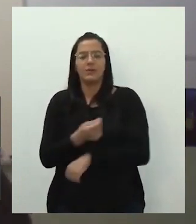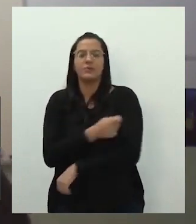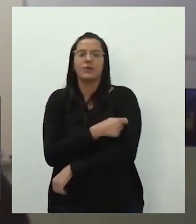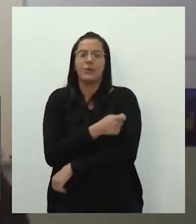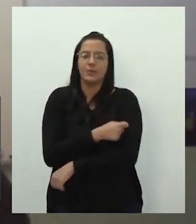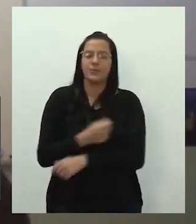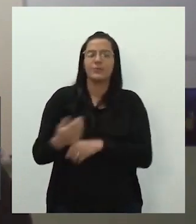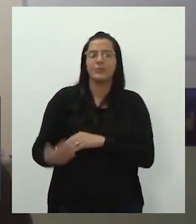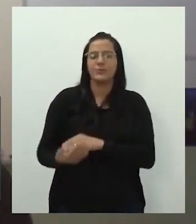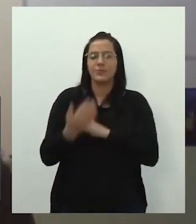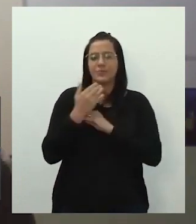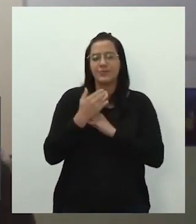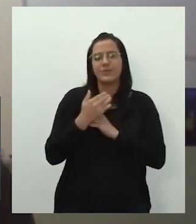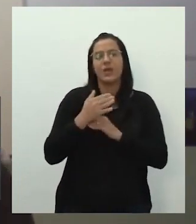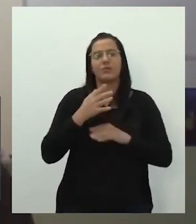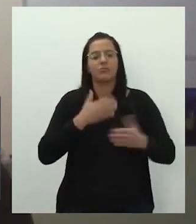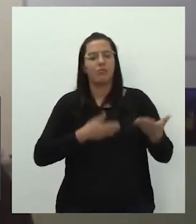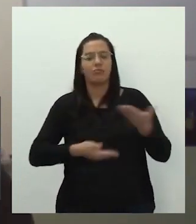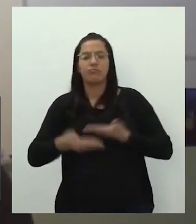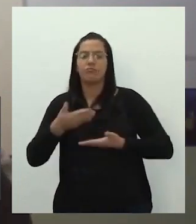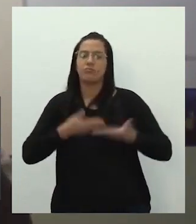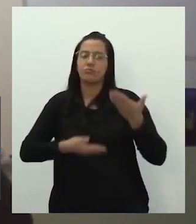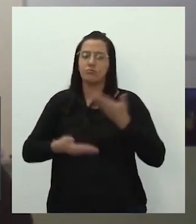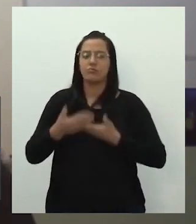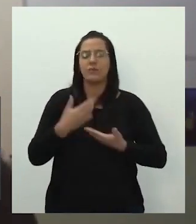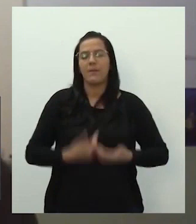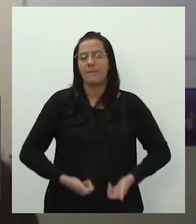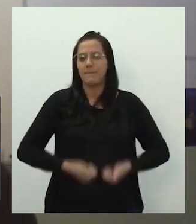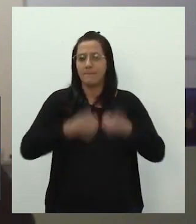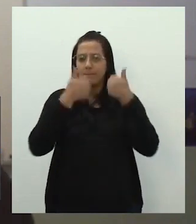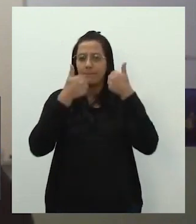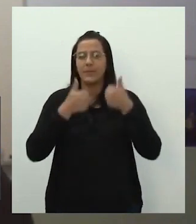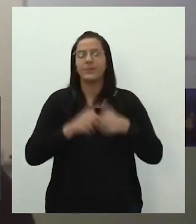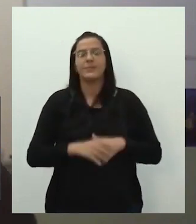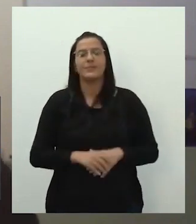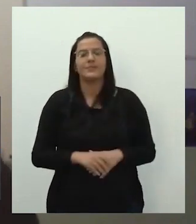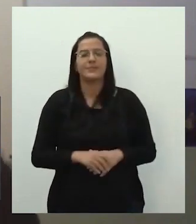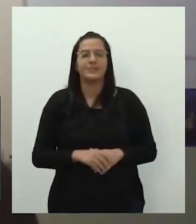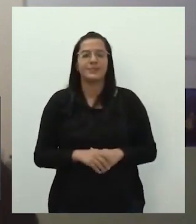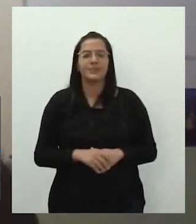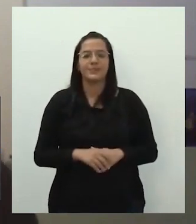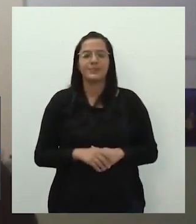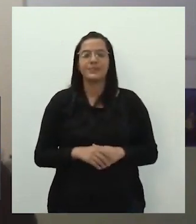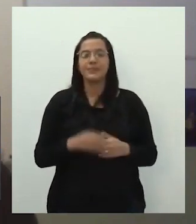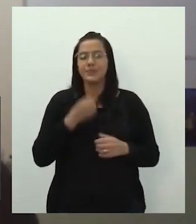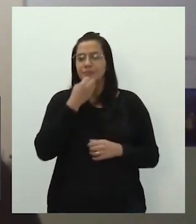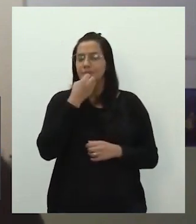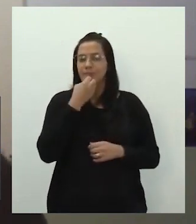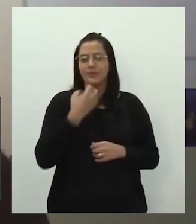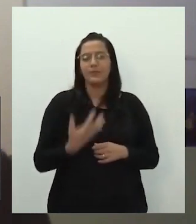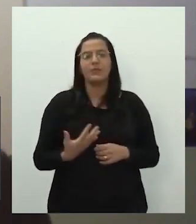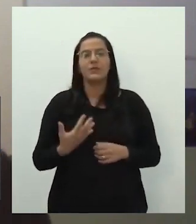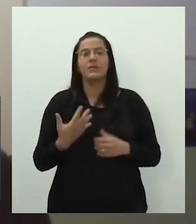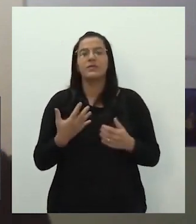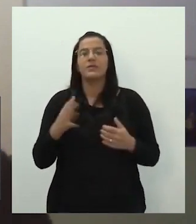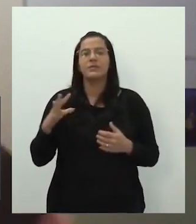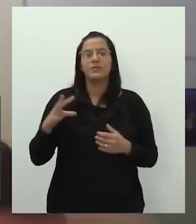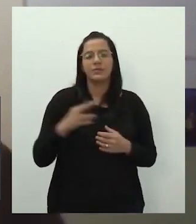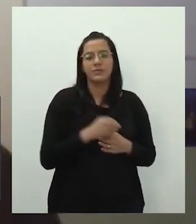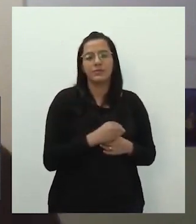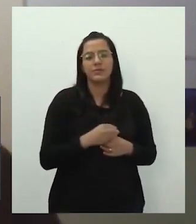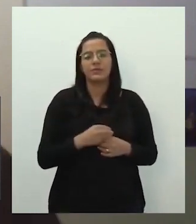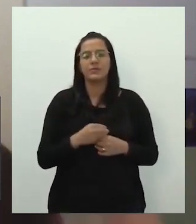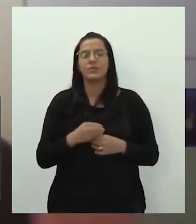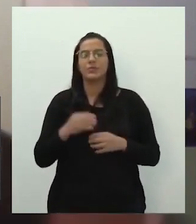a nortear melhor ali, talvez, algum desvio da fala, né? Bom, mas quem nunca errou,